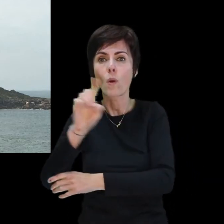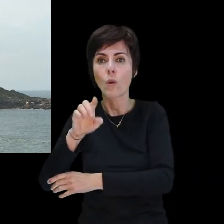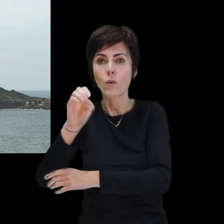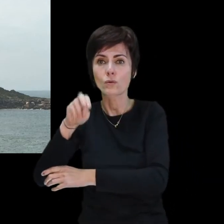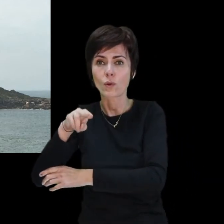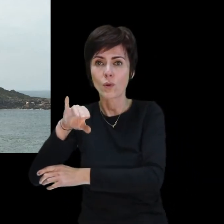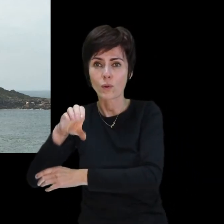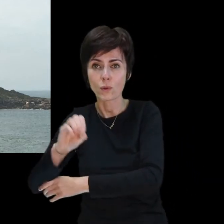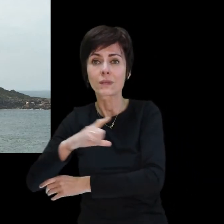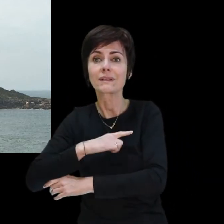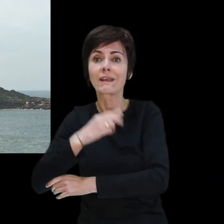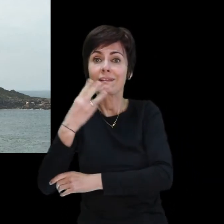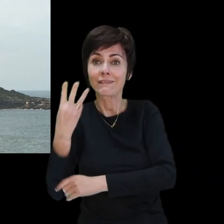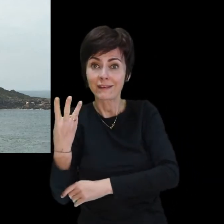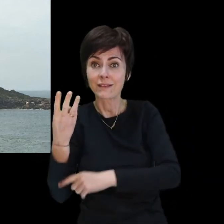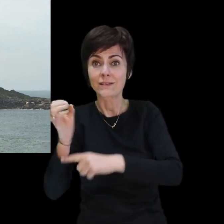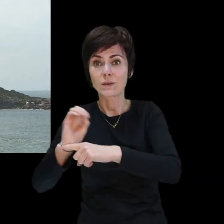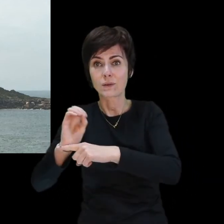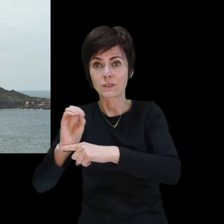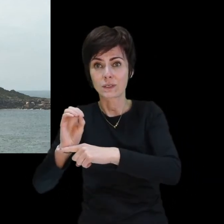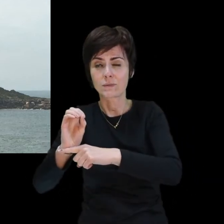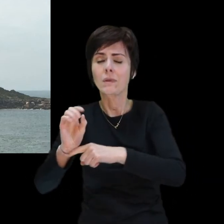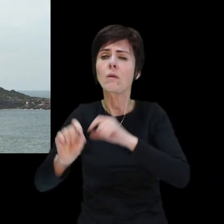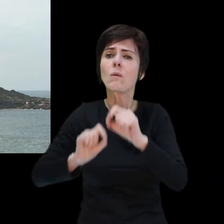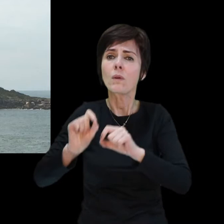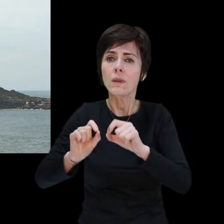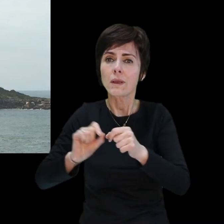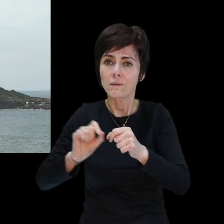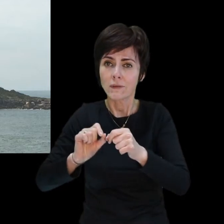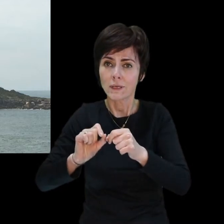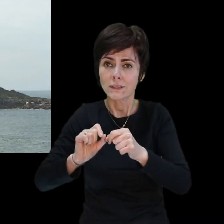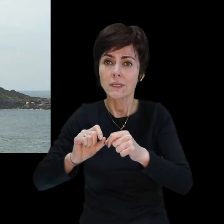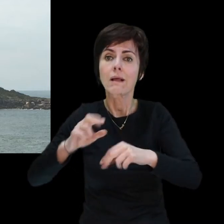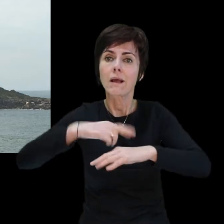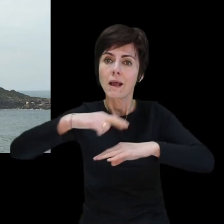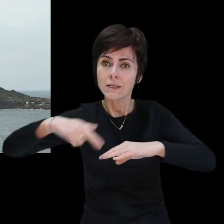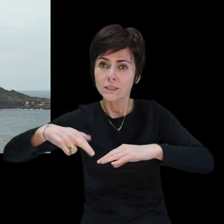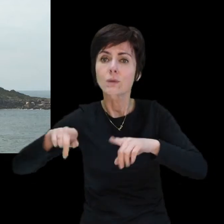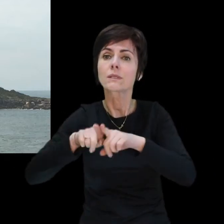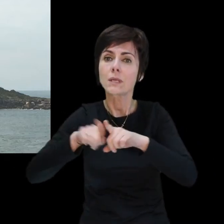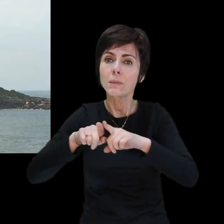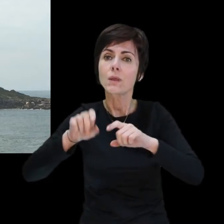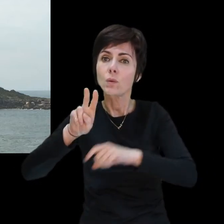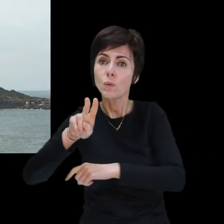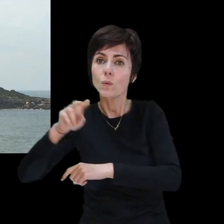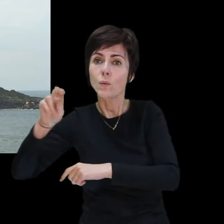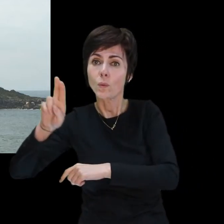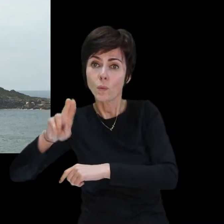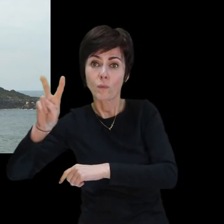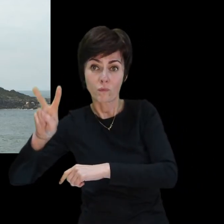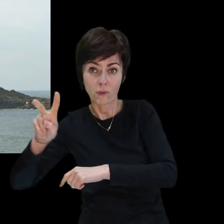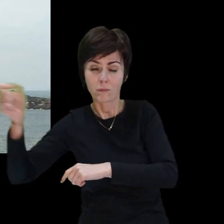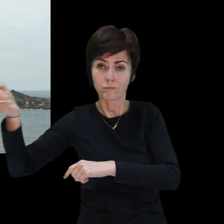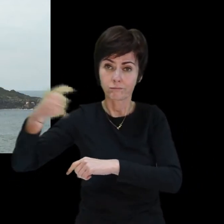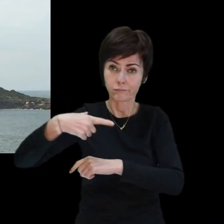molécula de ozônio, que tem, portanto, 3 átomos de oxigênio. Essa molécula de ozônio ela também recebe radiação UV, num